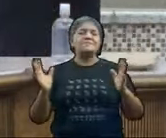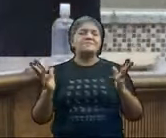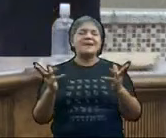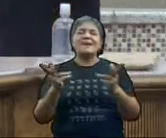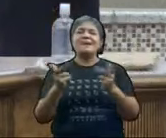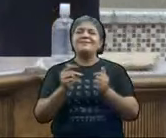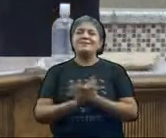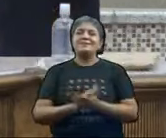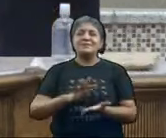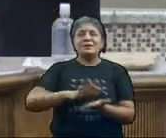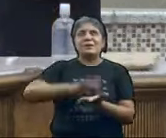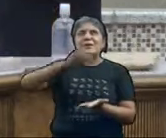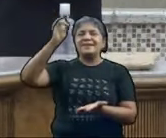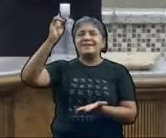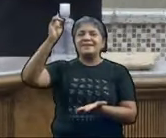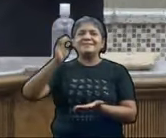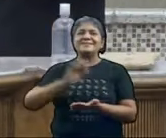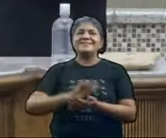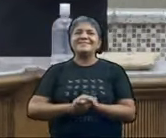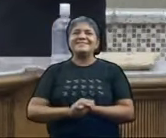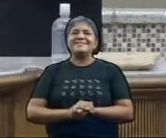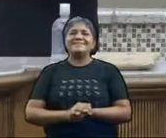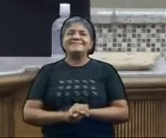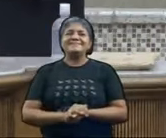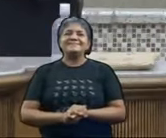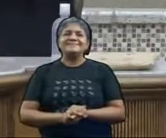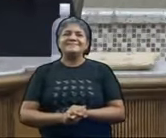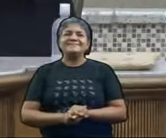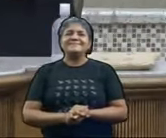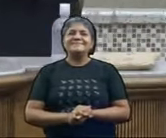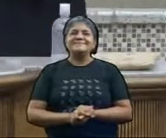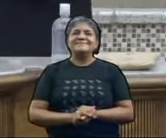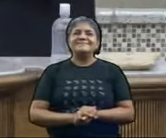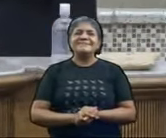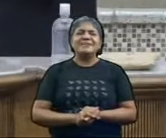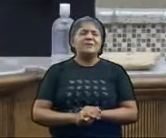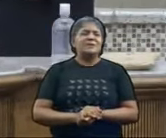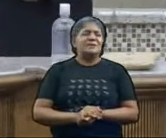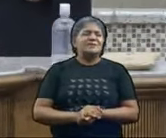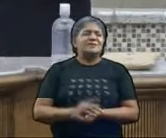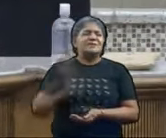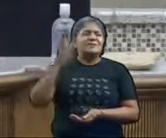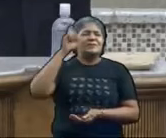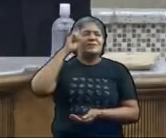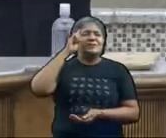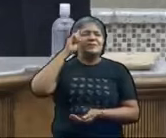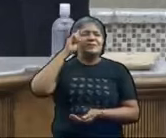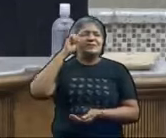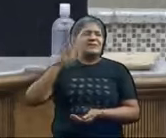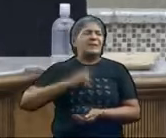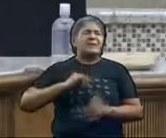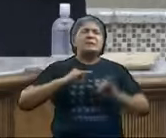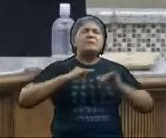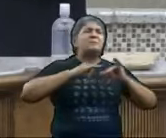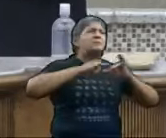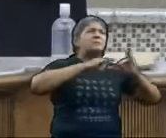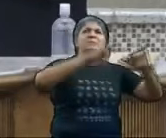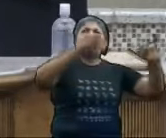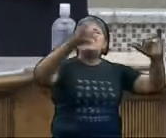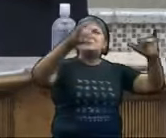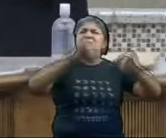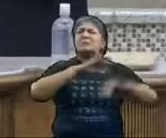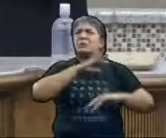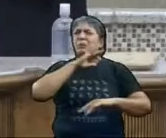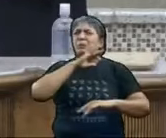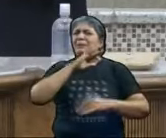Glória seja dada ao Senhor. Quase todos os dias a gente sabe de uma notícia ruim, uma notícia que abate